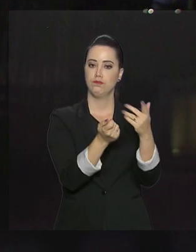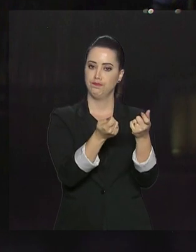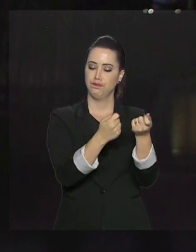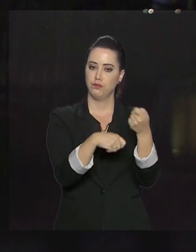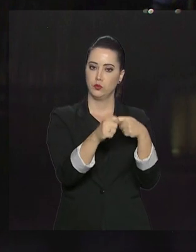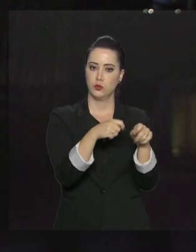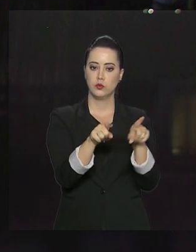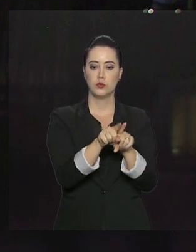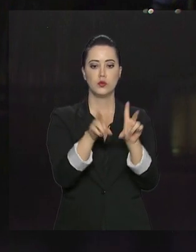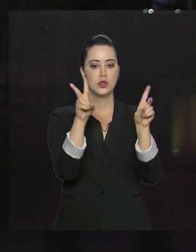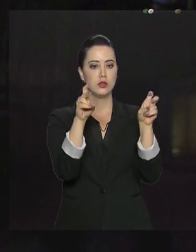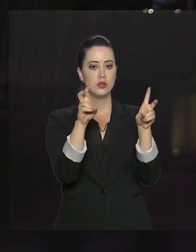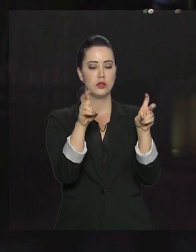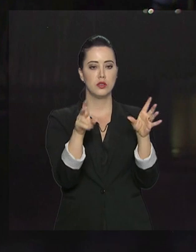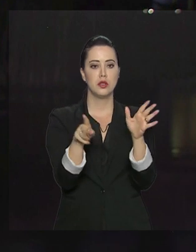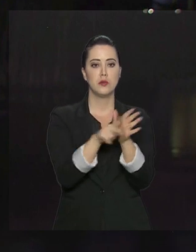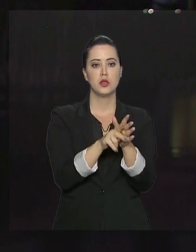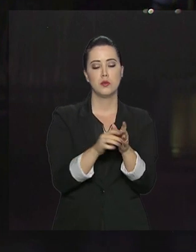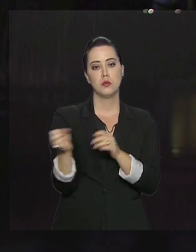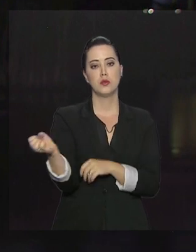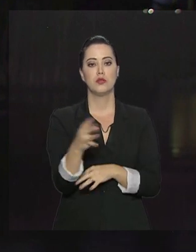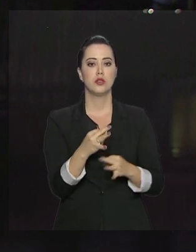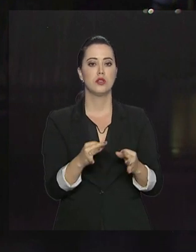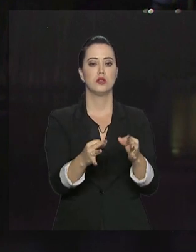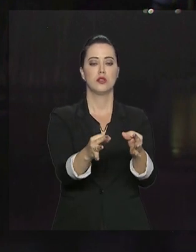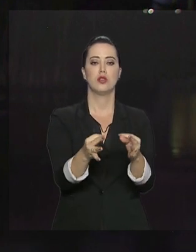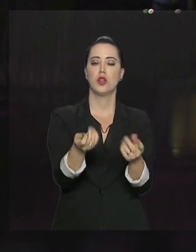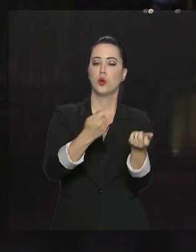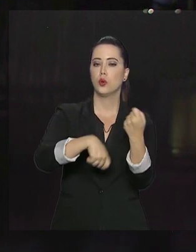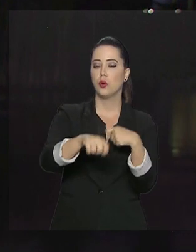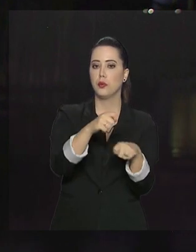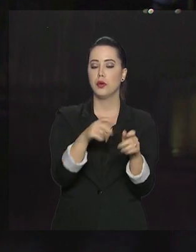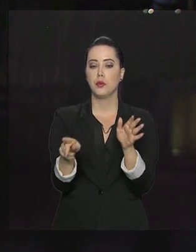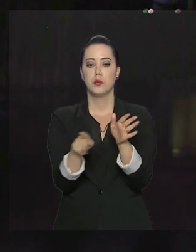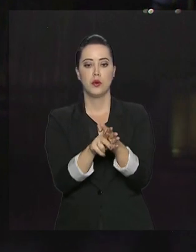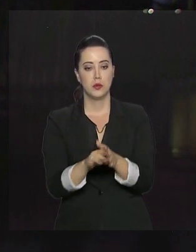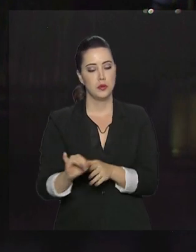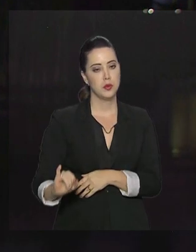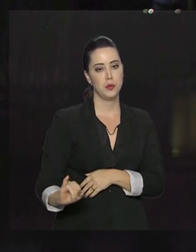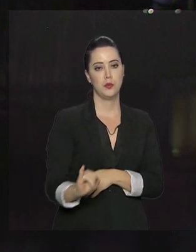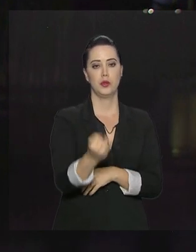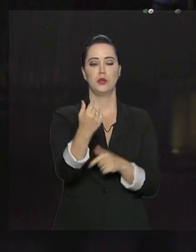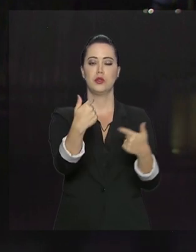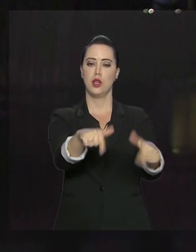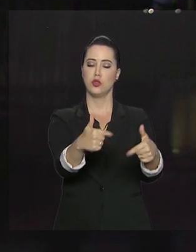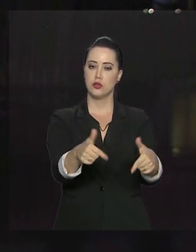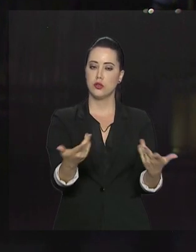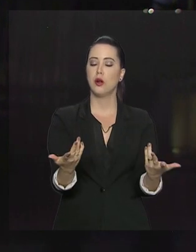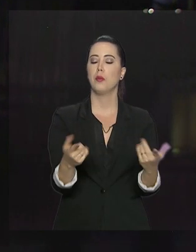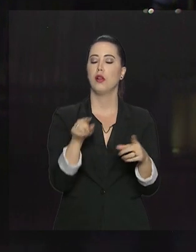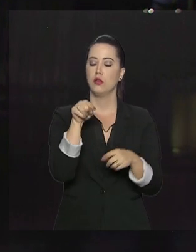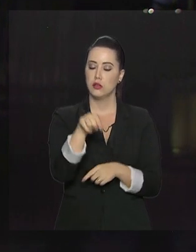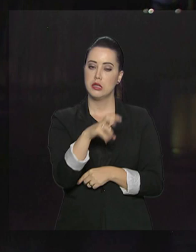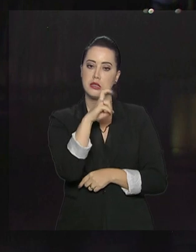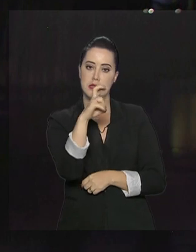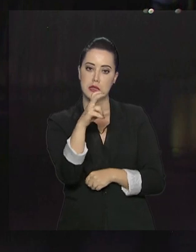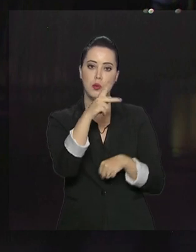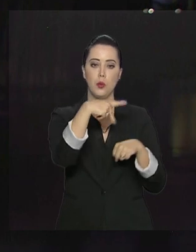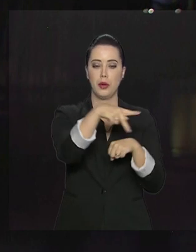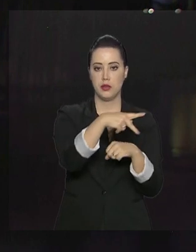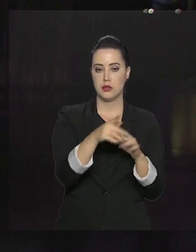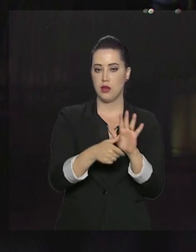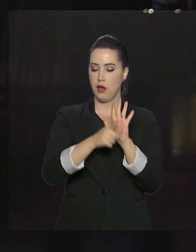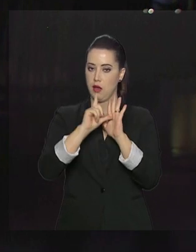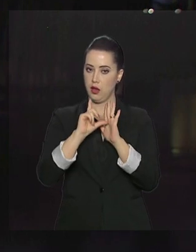trataram de assuntos como inovação economia digital e também oportunidades de negócios nesses cinco países